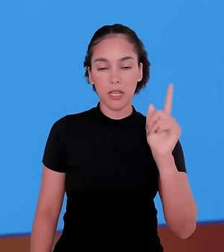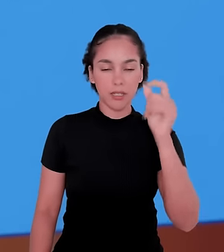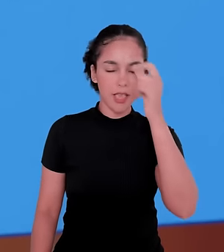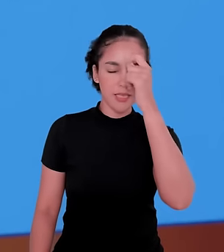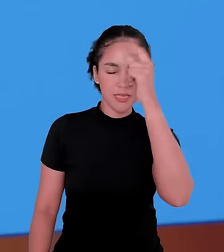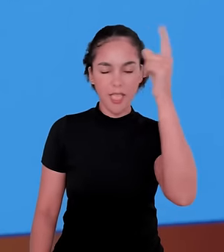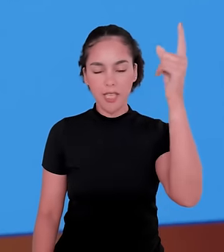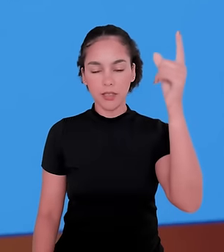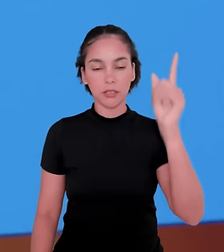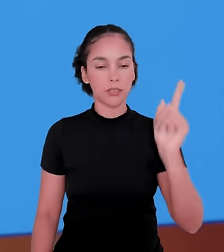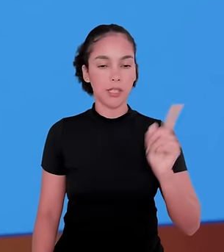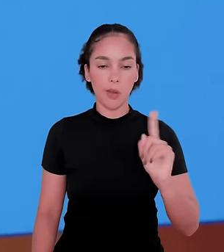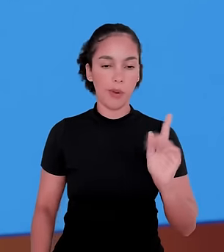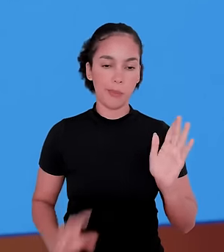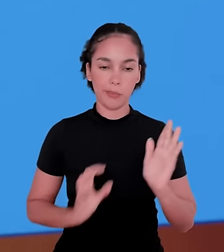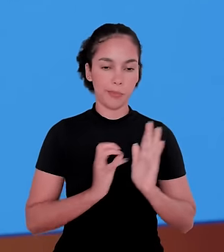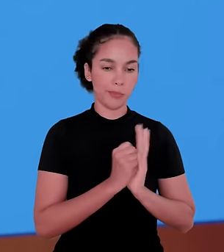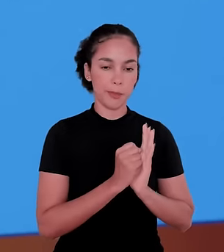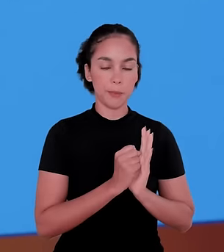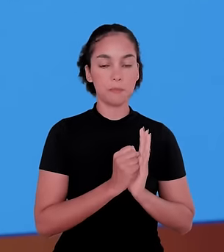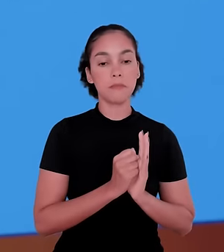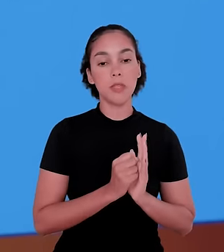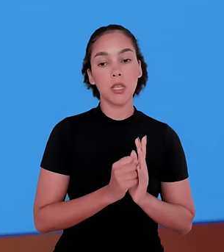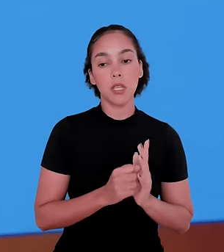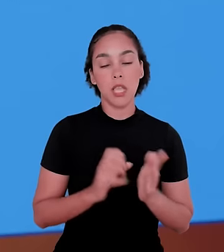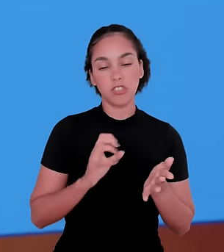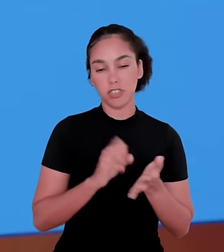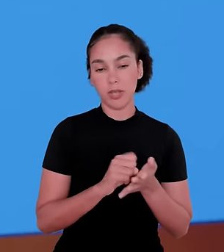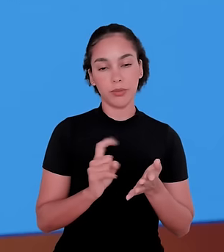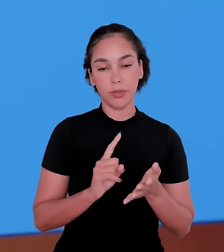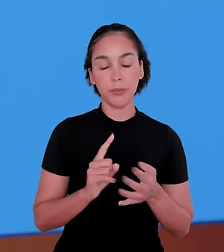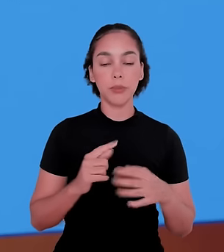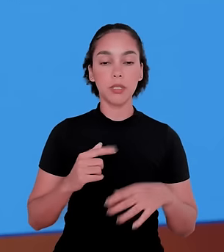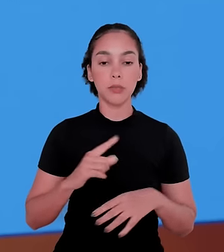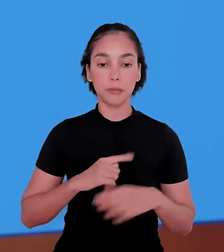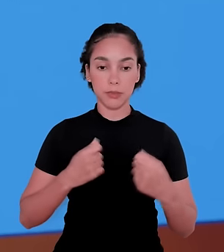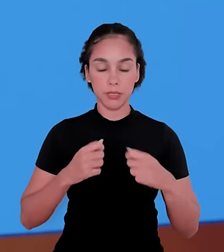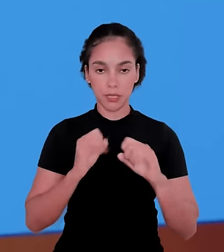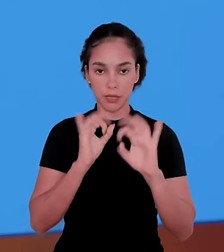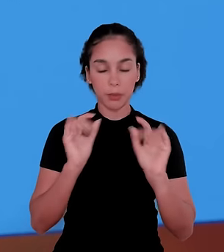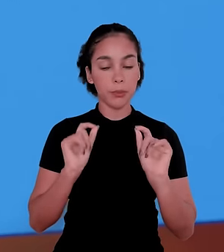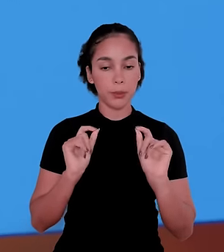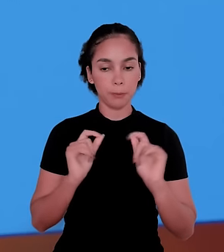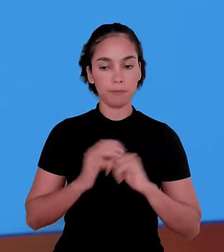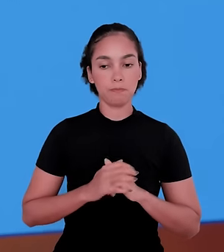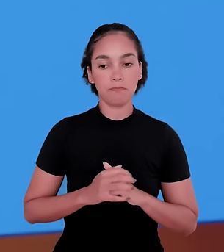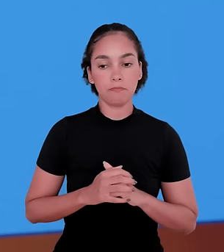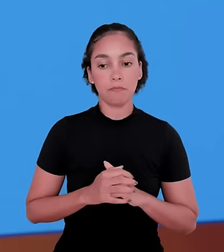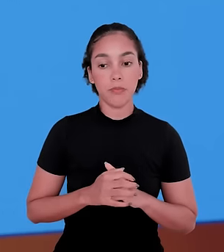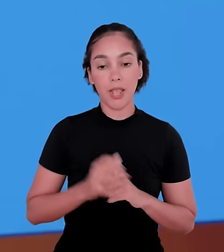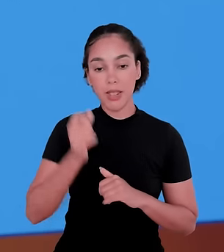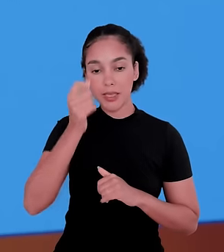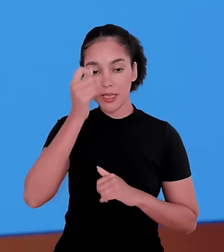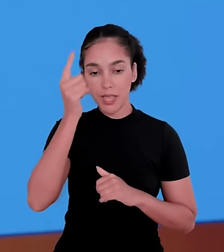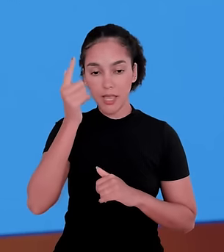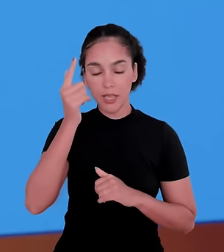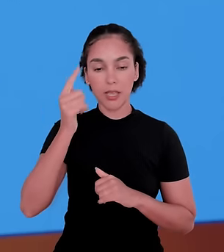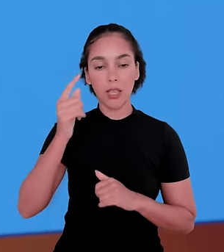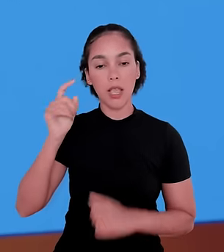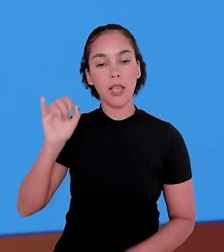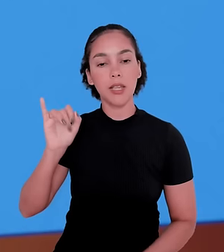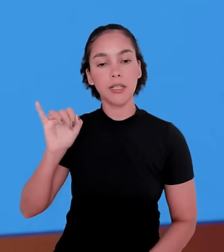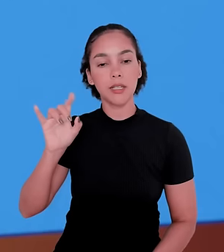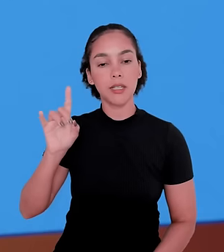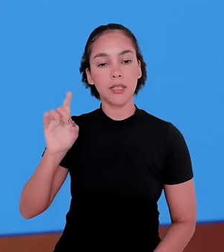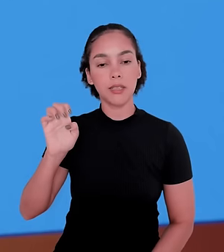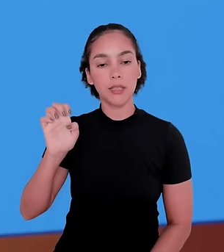patenteável tá a gente tem que e esclarecer alguns pontos A ideia é diferente de uma invenção ideia é aquilo que